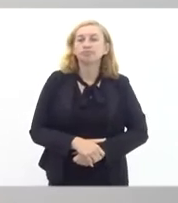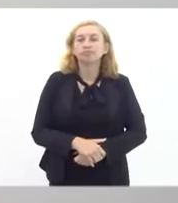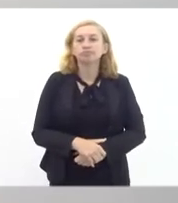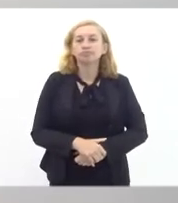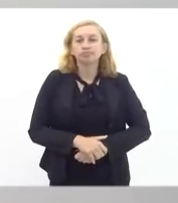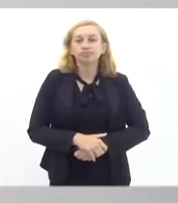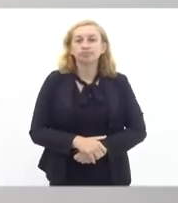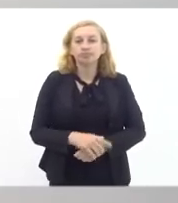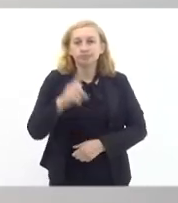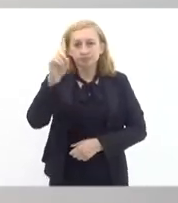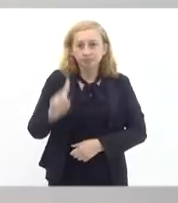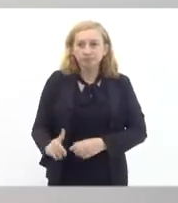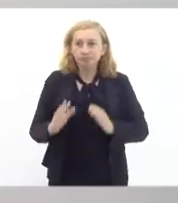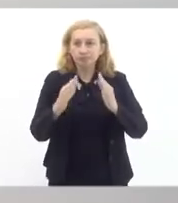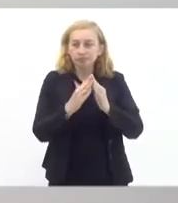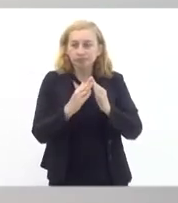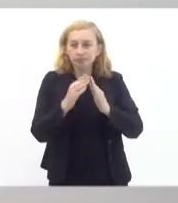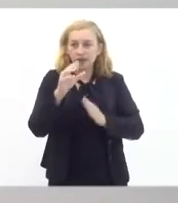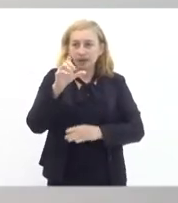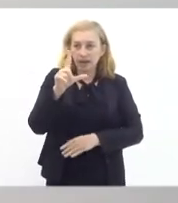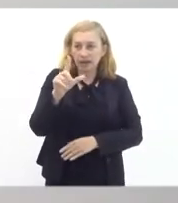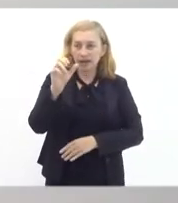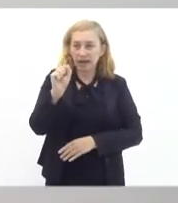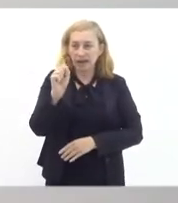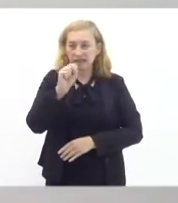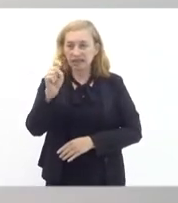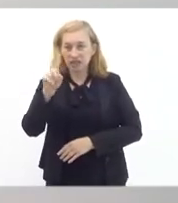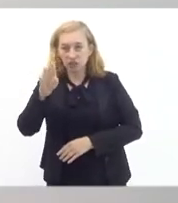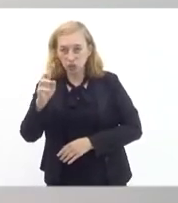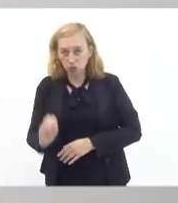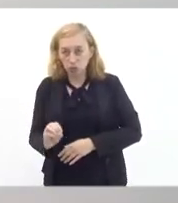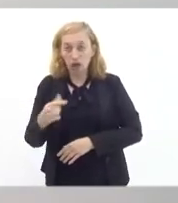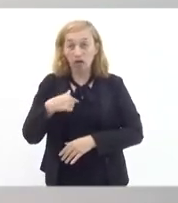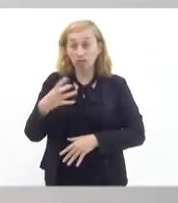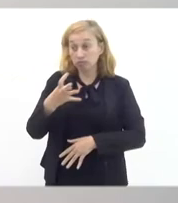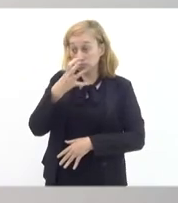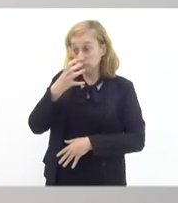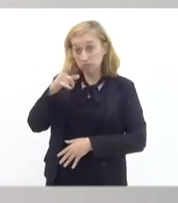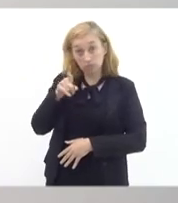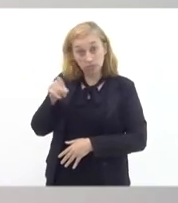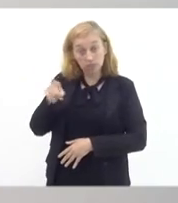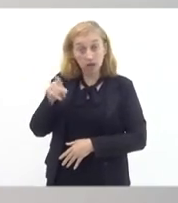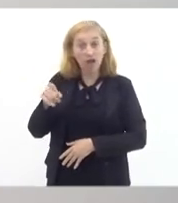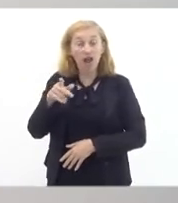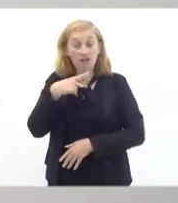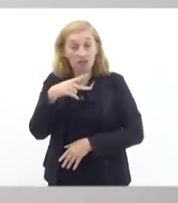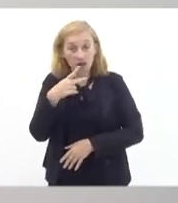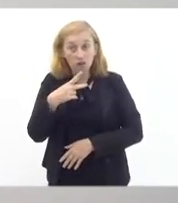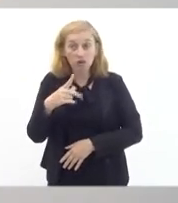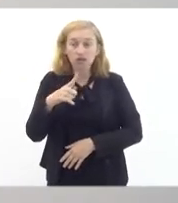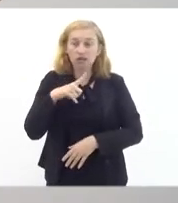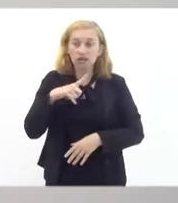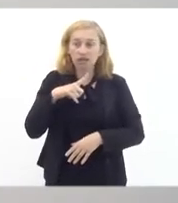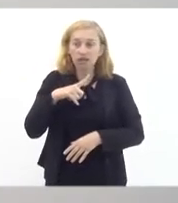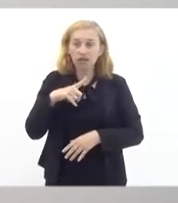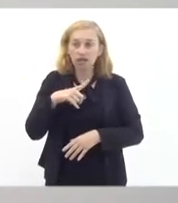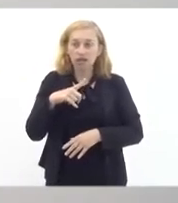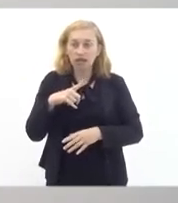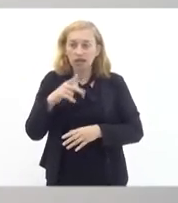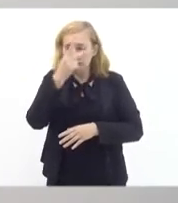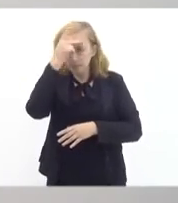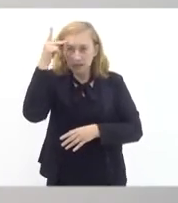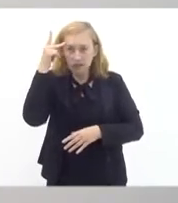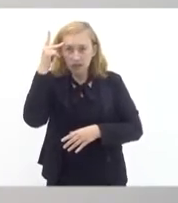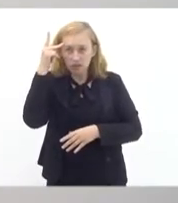2019, a diretora da Casa de Lázaro, que eu tenho muita admiração por ela, ela falou que existem os acumuladores, que são